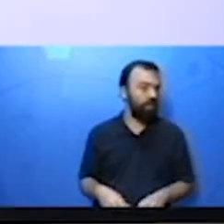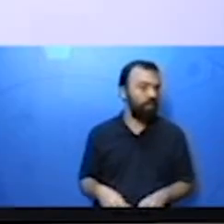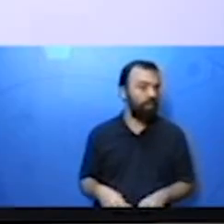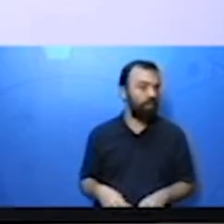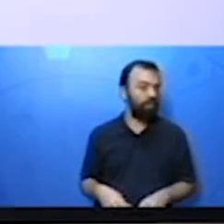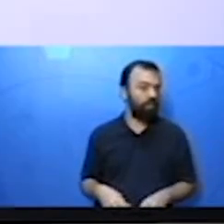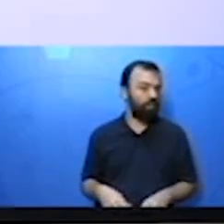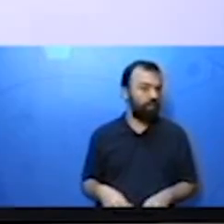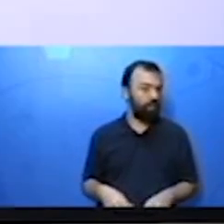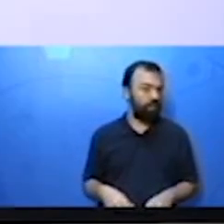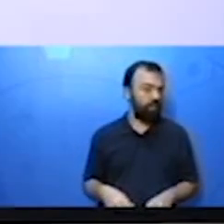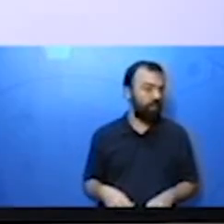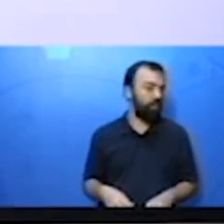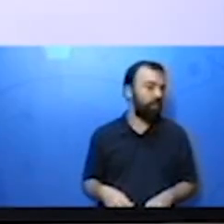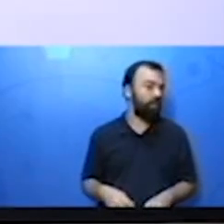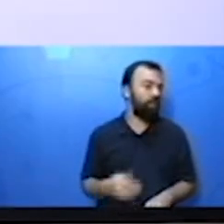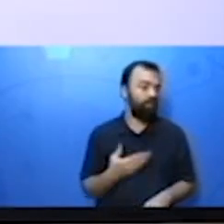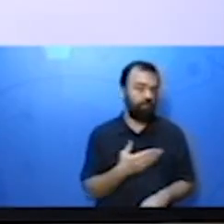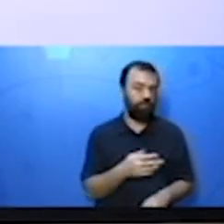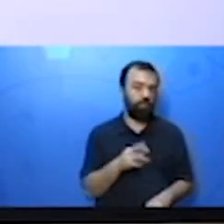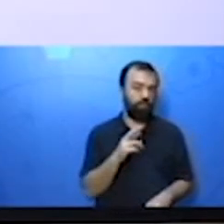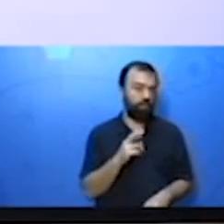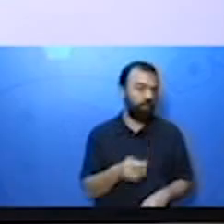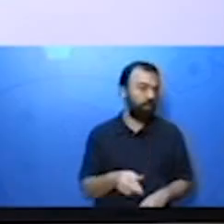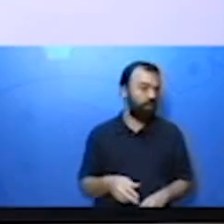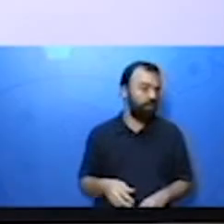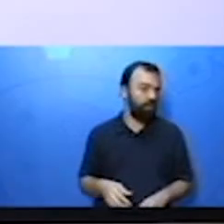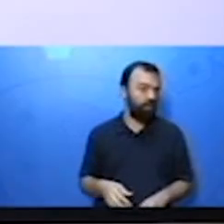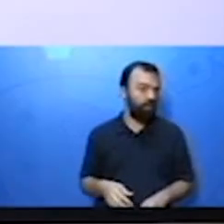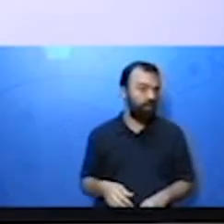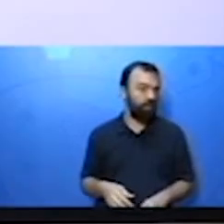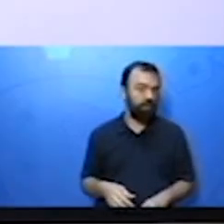A. 75. B.